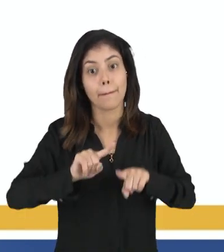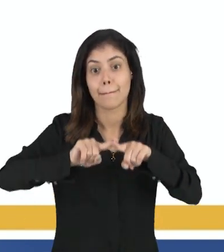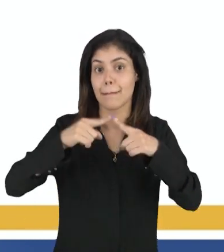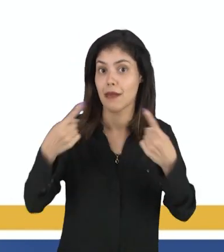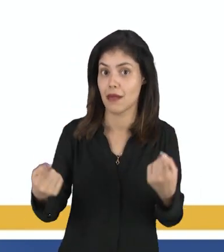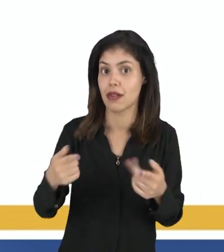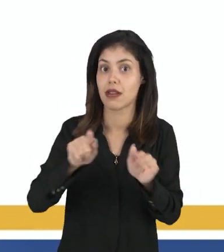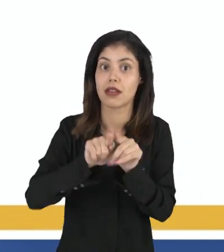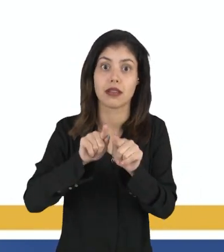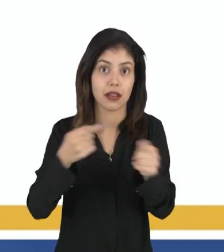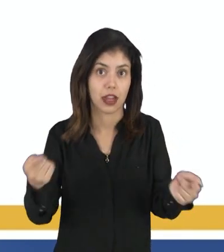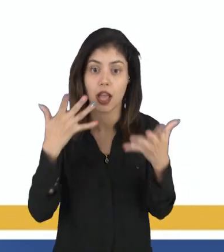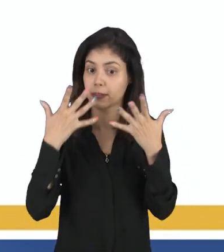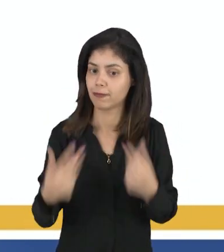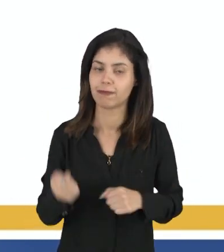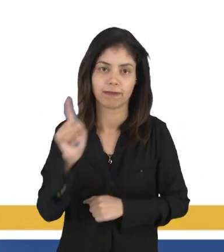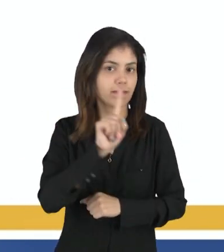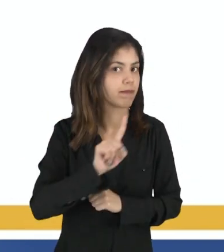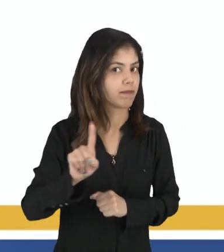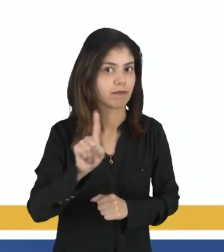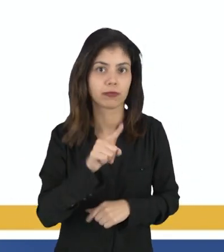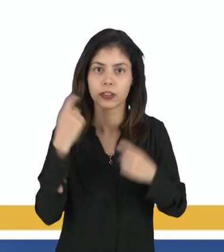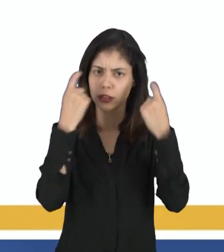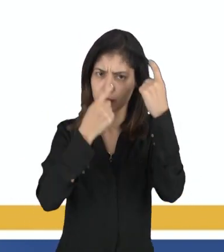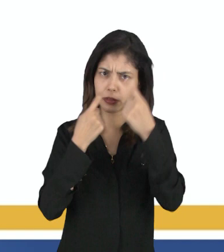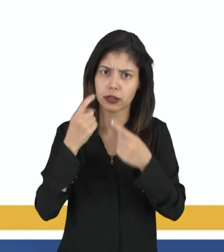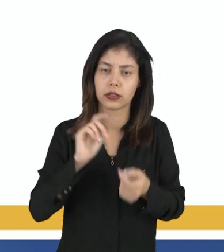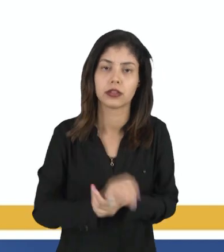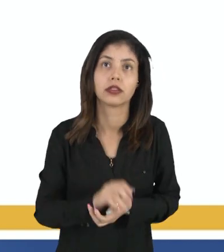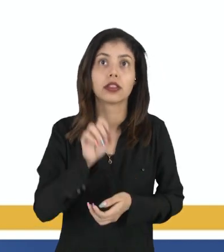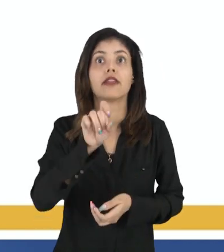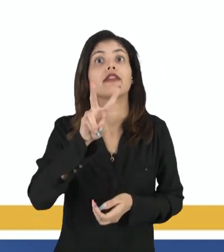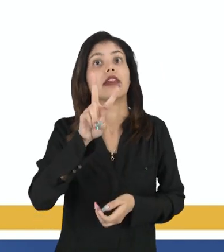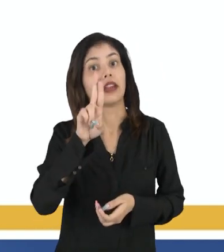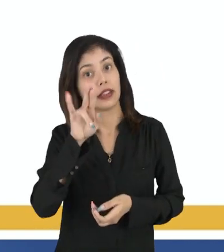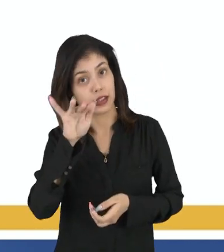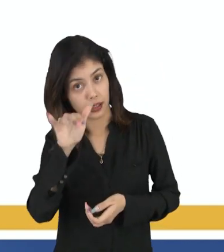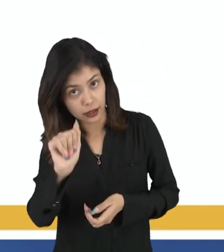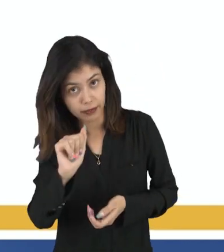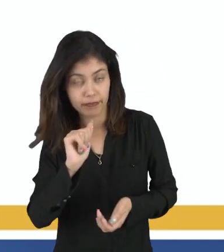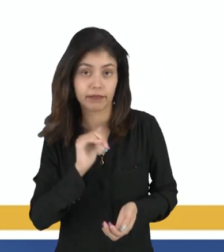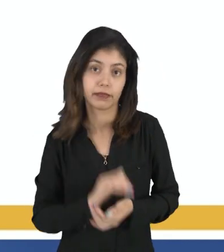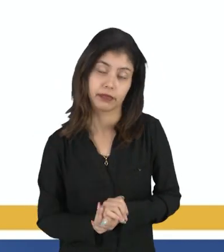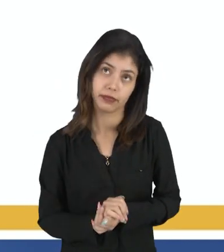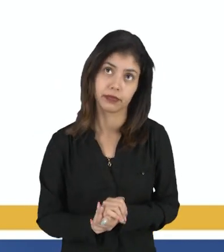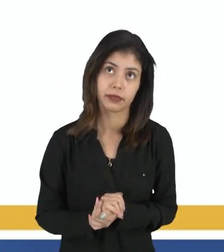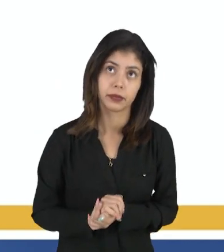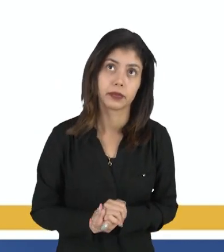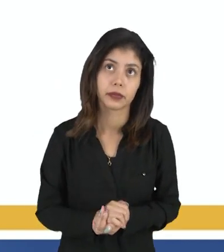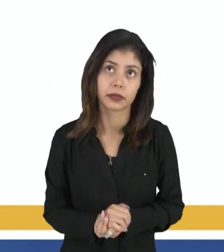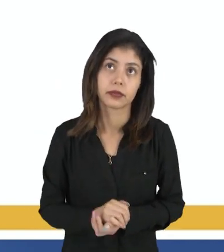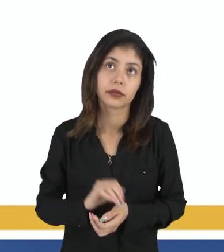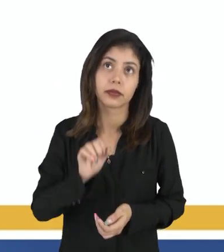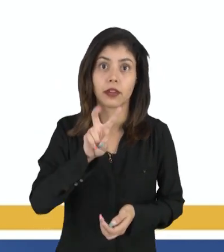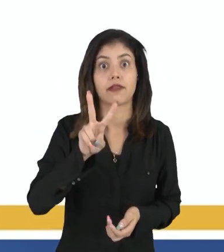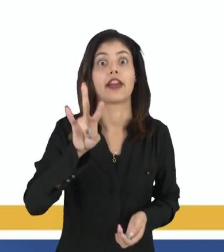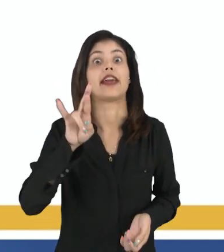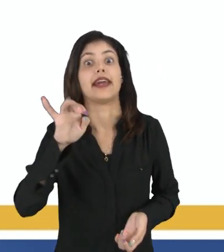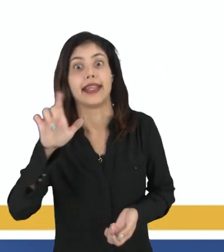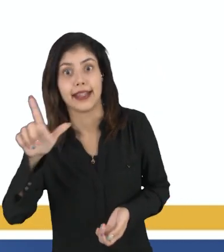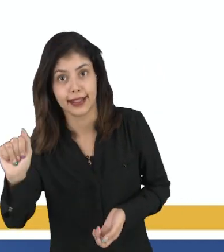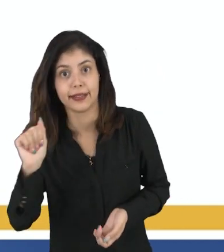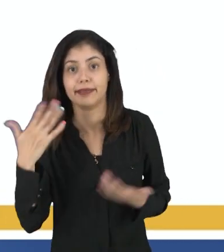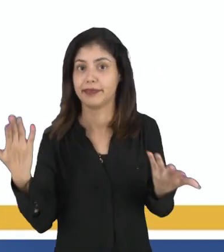gramática normativa não aceita essa expressão, e sim varia. Sim, varia, né, e não